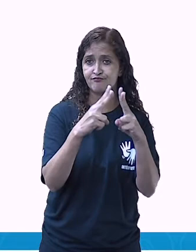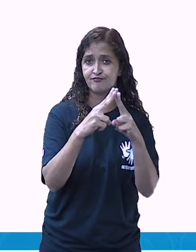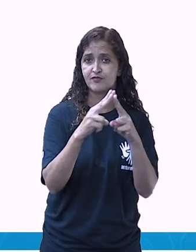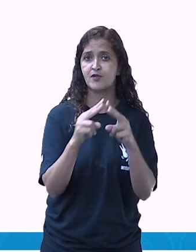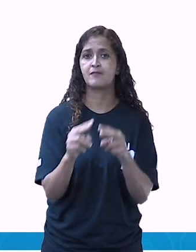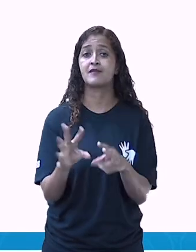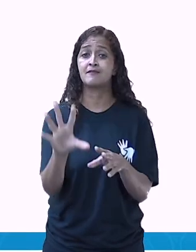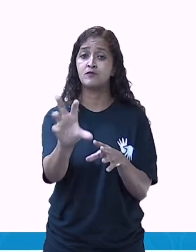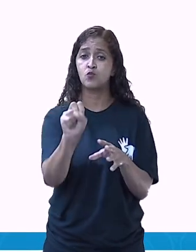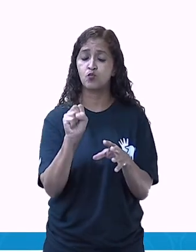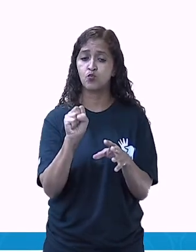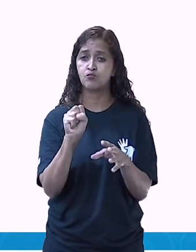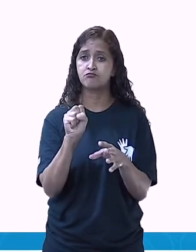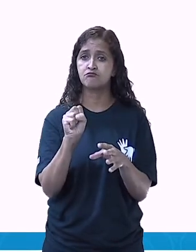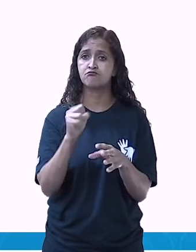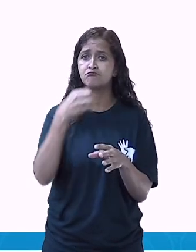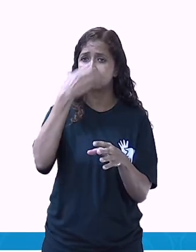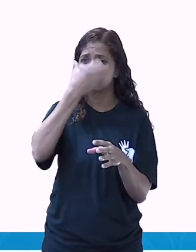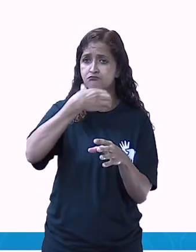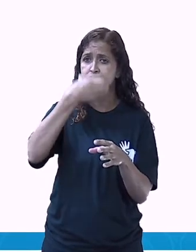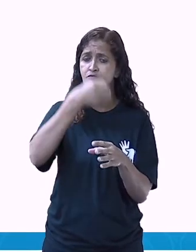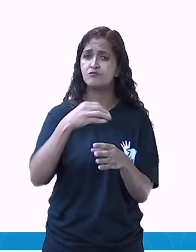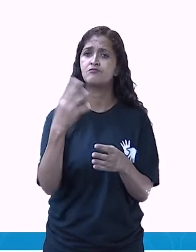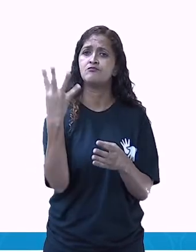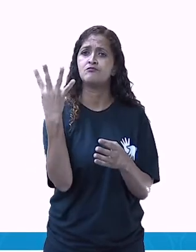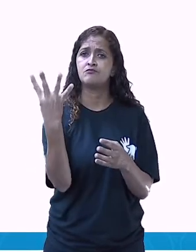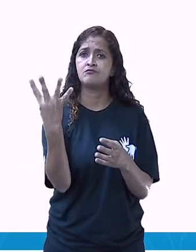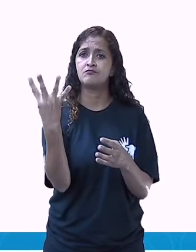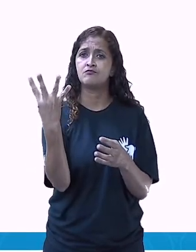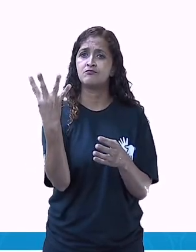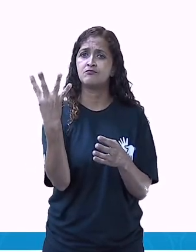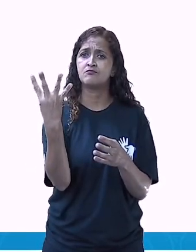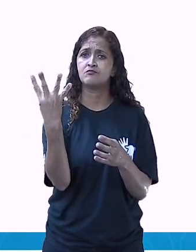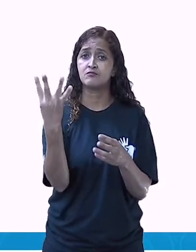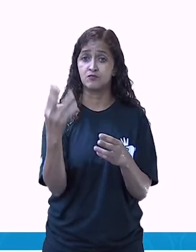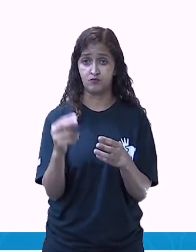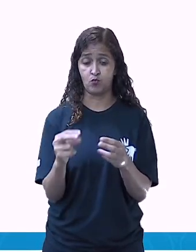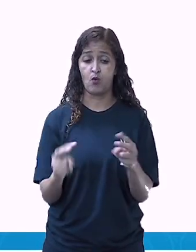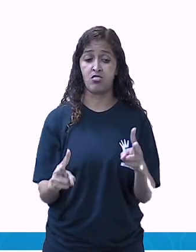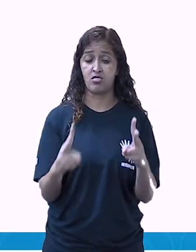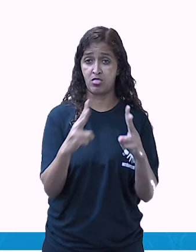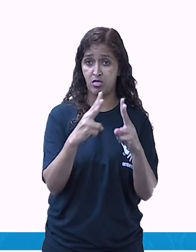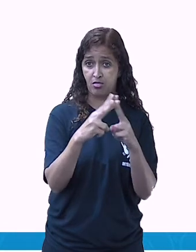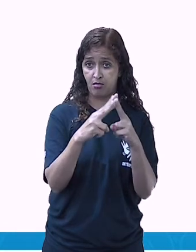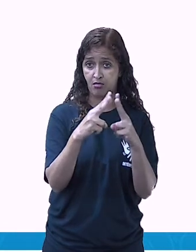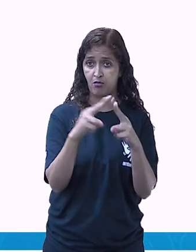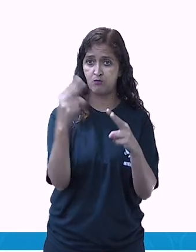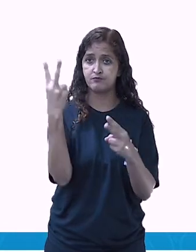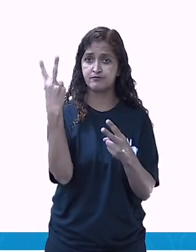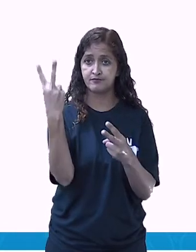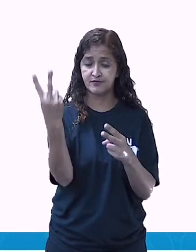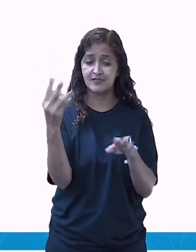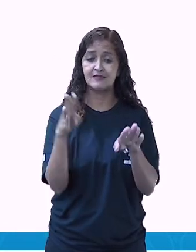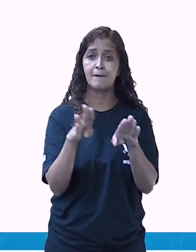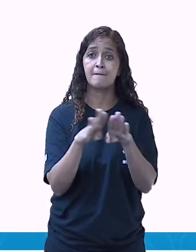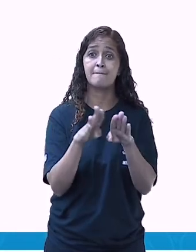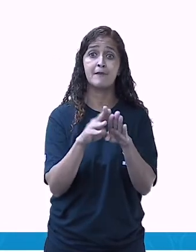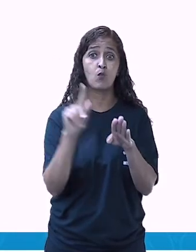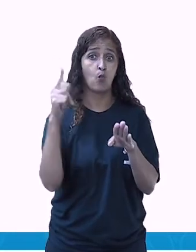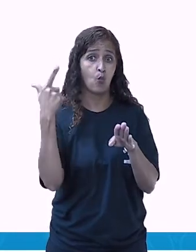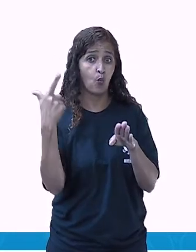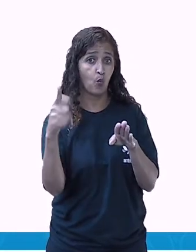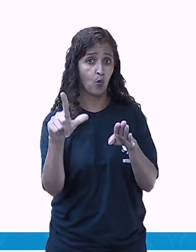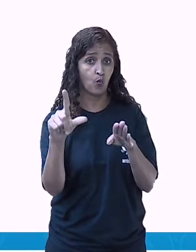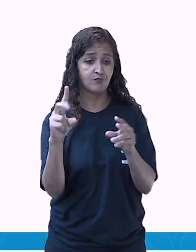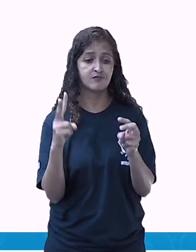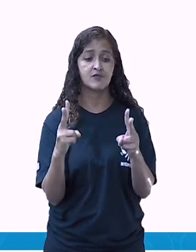4 maçãs, eu fiz um par com 2 maçãs, olha, e fiz outro